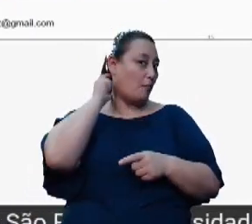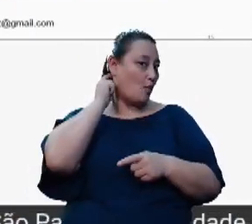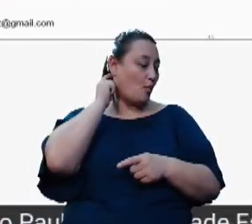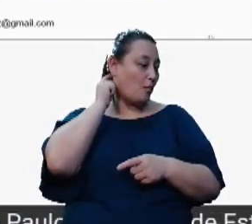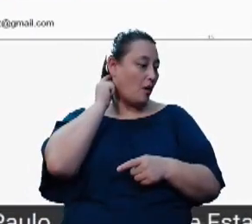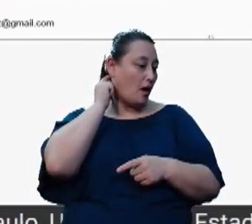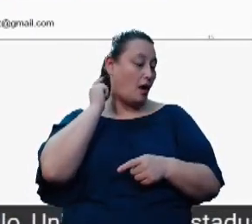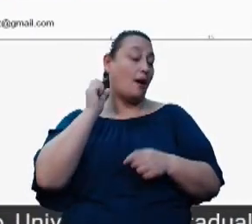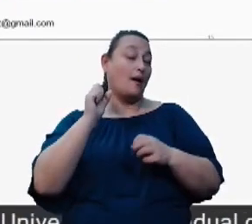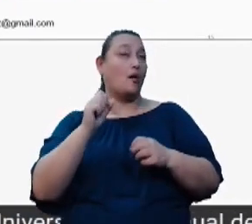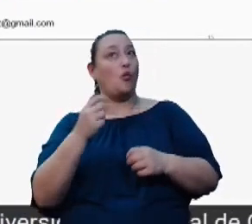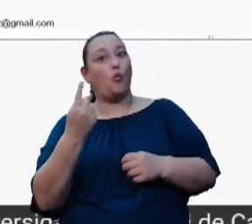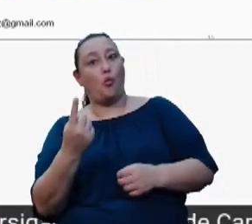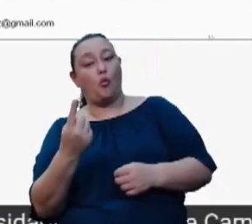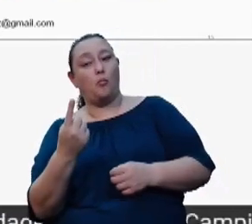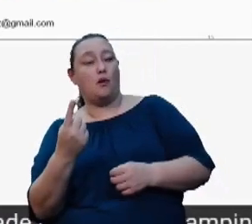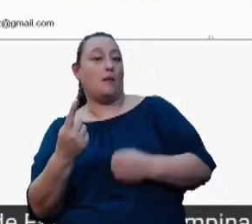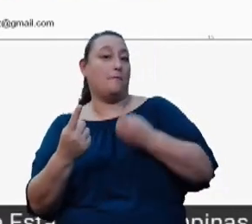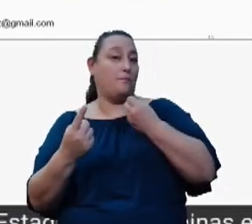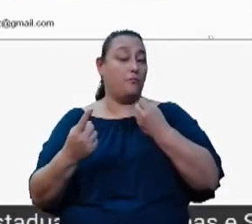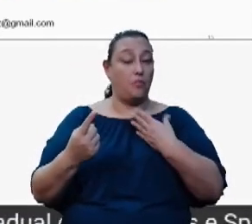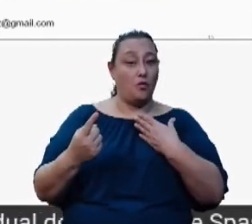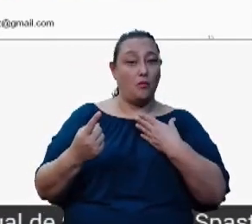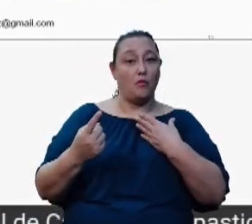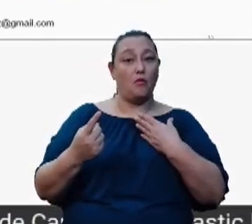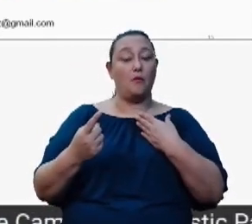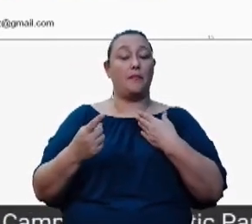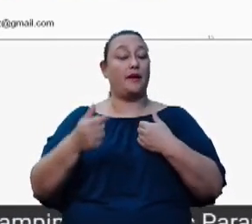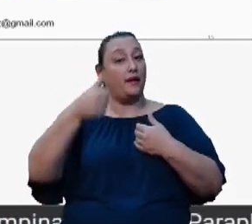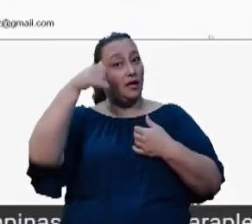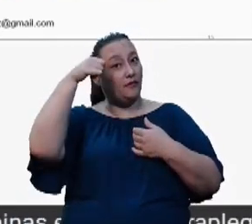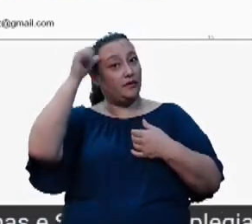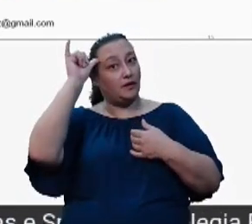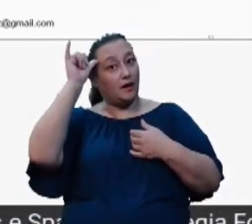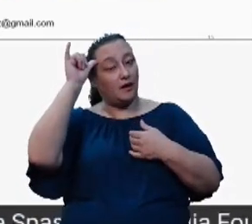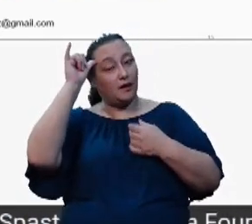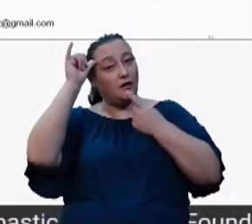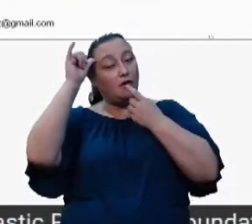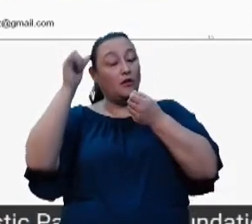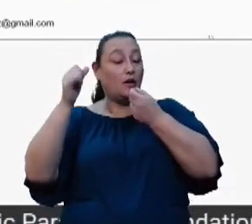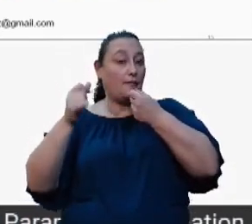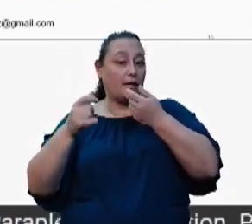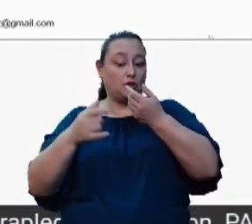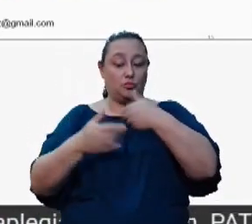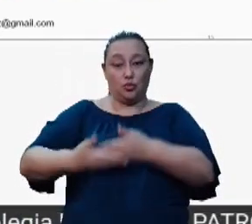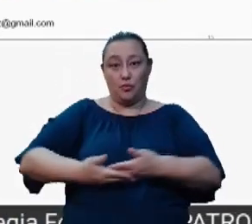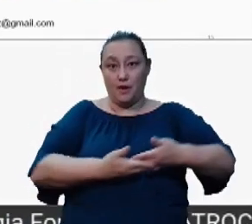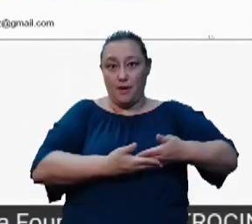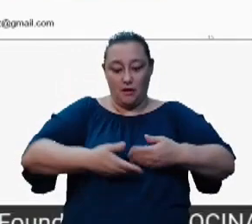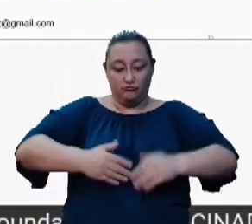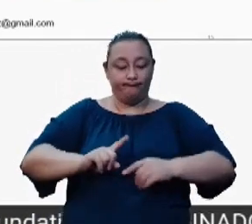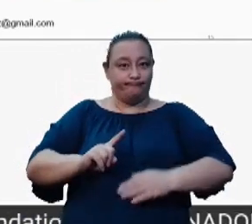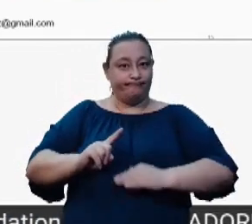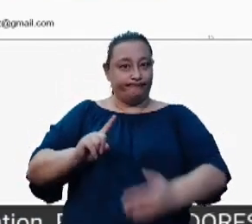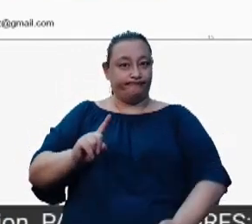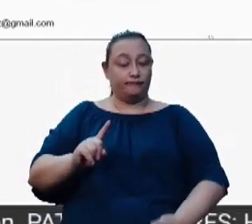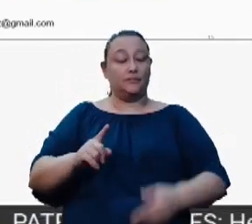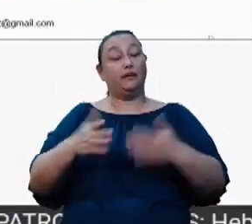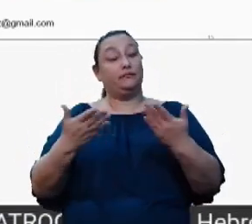uma alternativa para não passar o medicamento para o bebê? Então, é